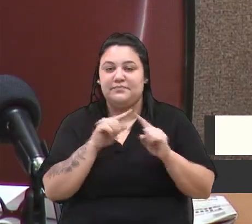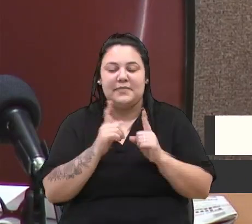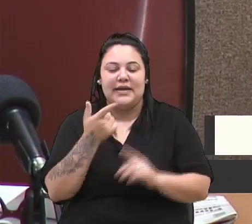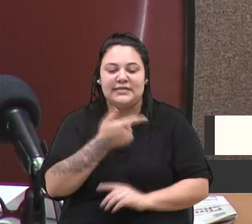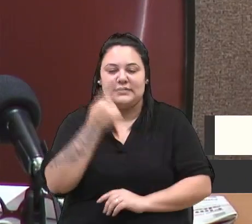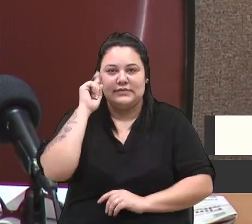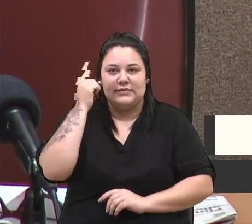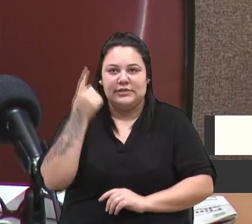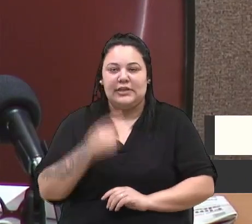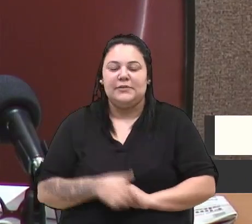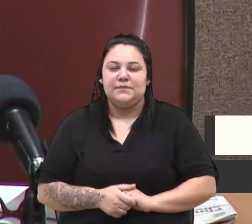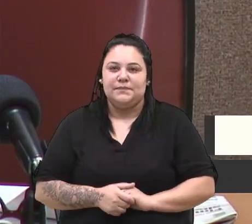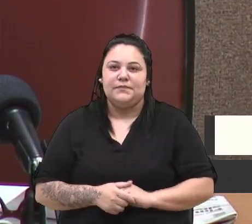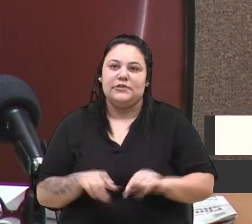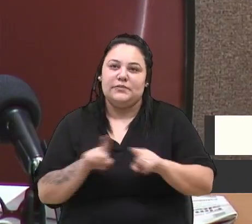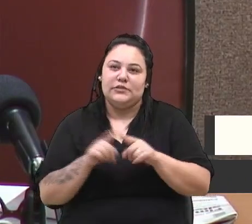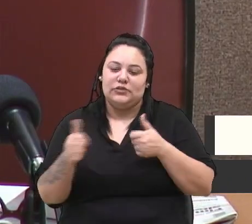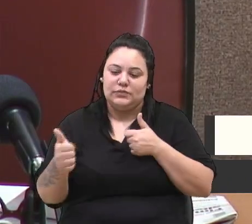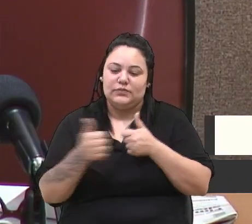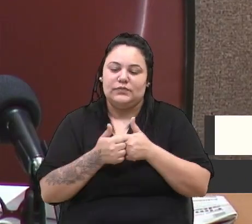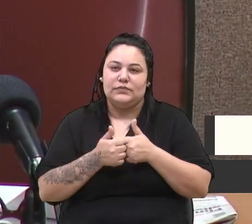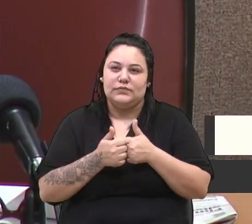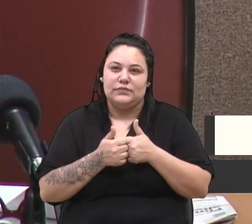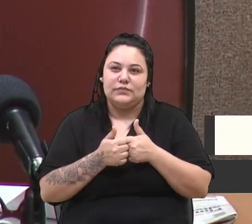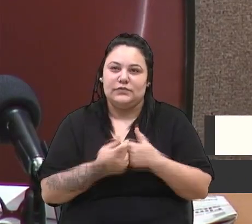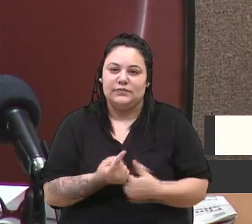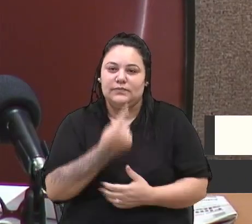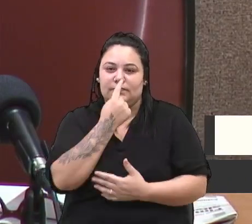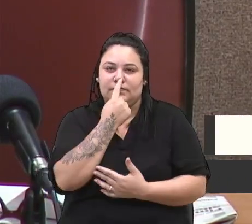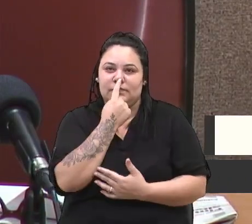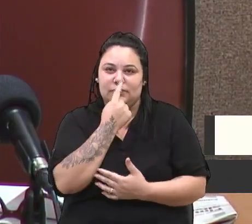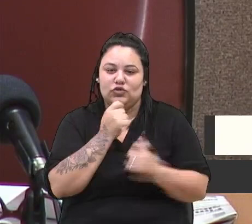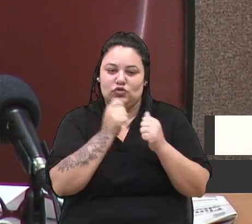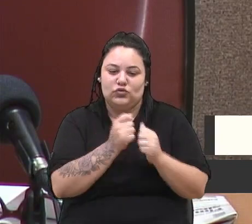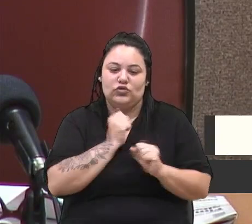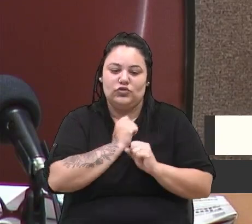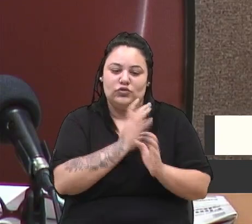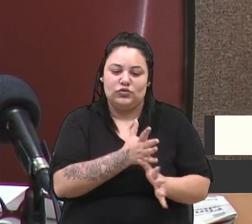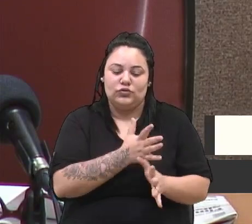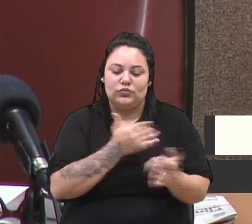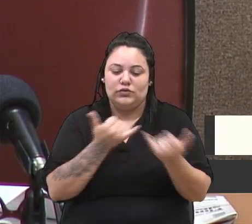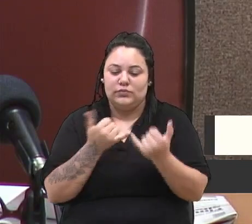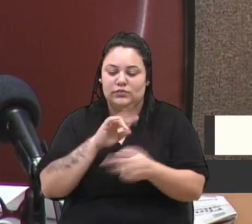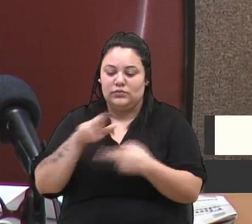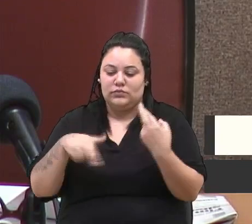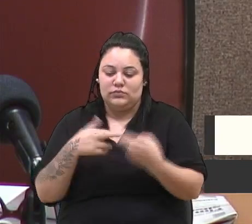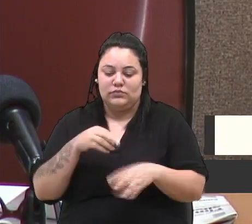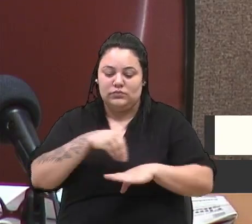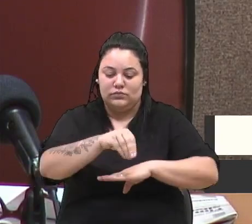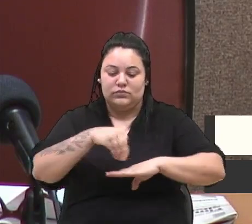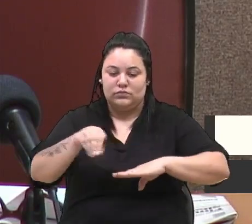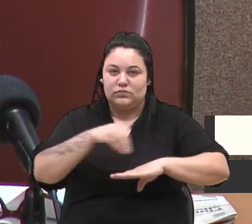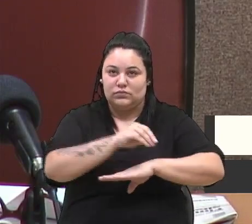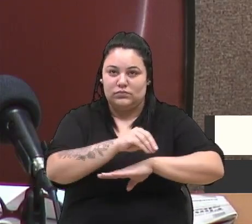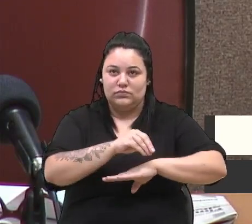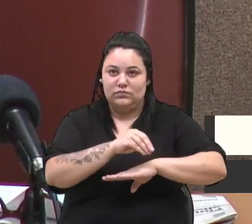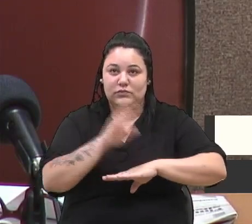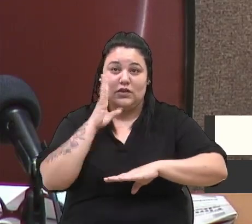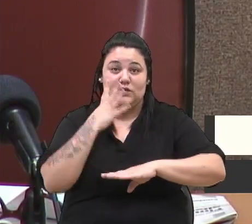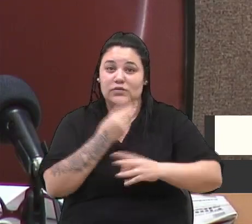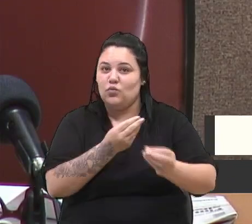de aproximar as pessoas através de atitudes, que é o caso da questão do xadrez, ela acontece muito em muitas praças do mundo